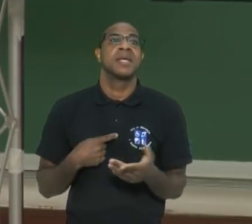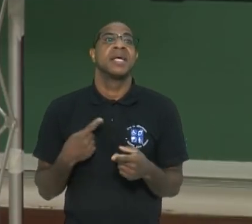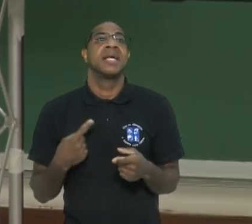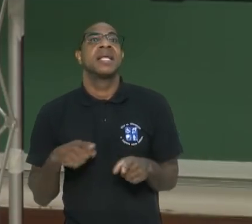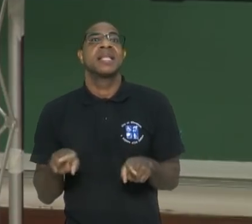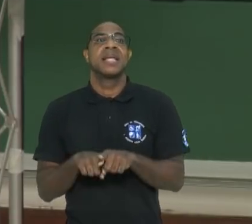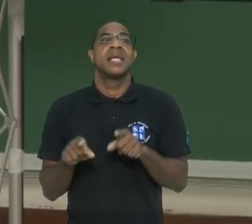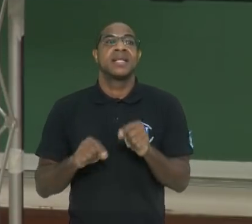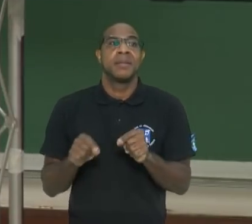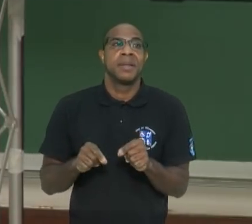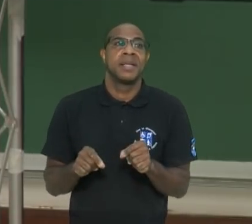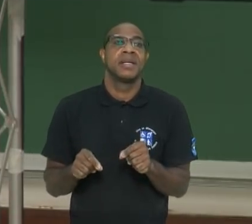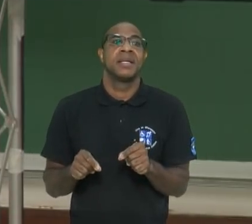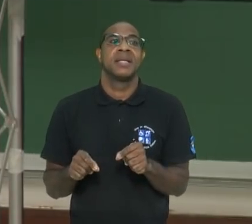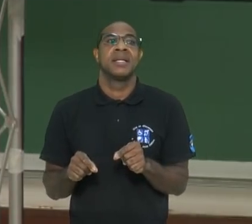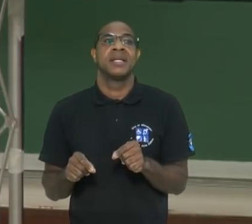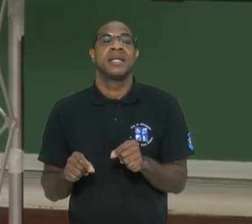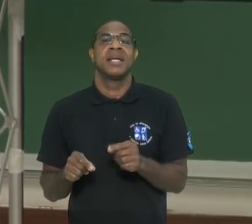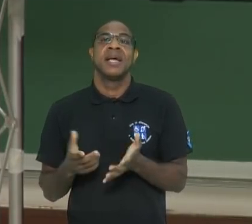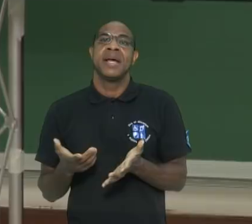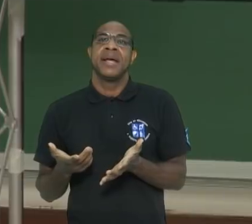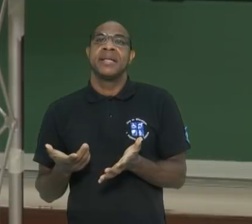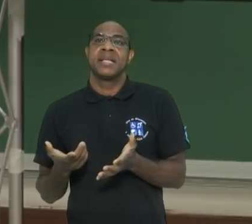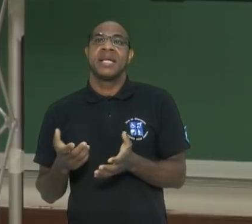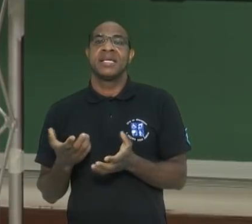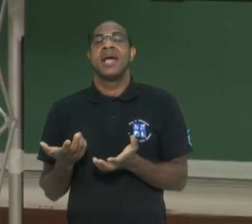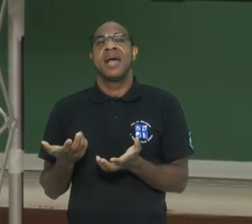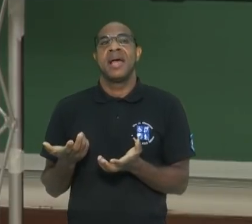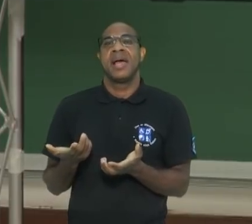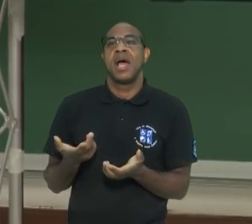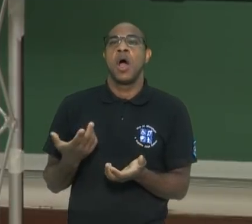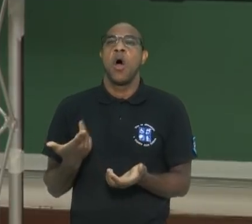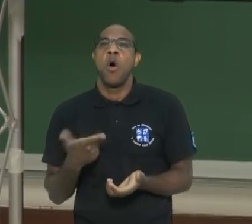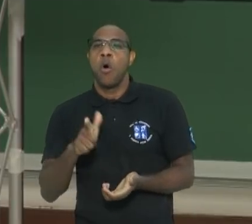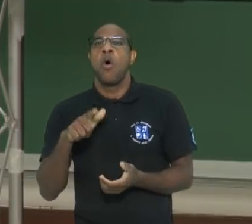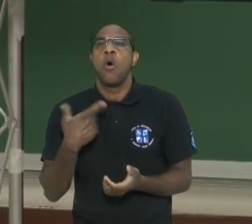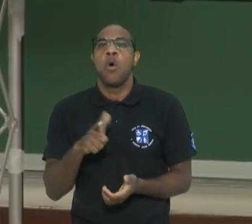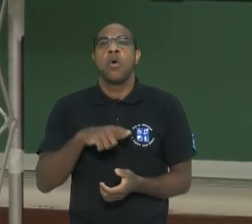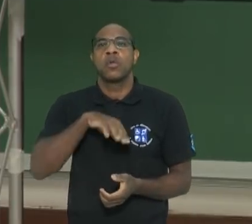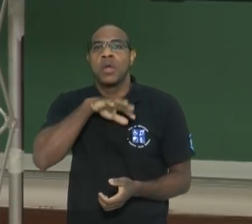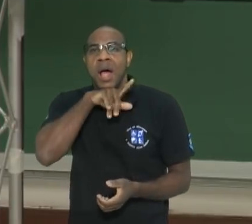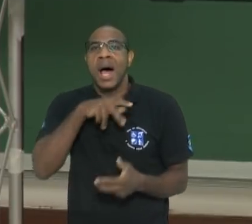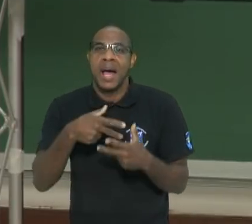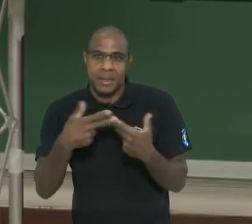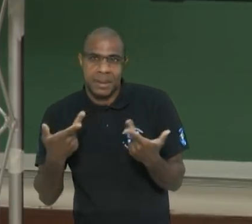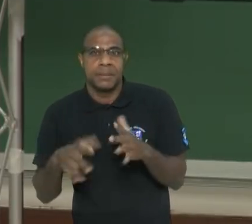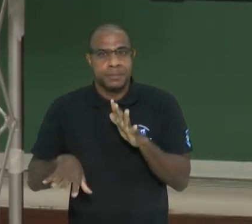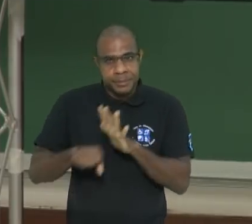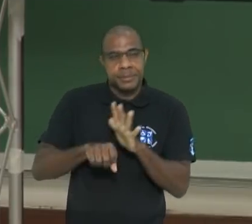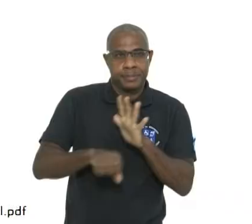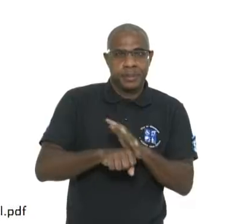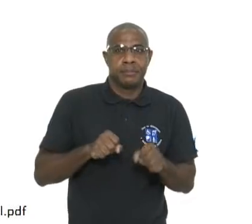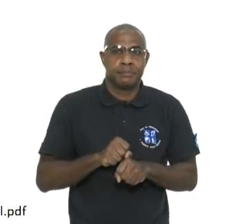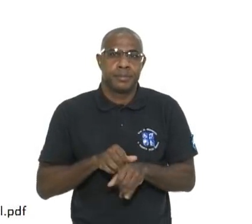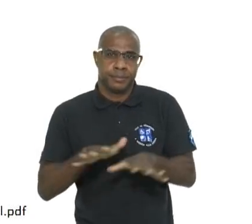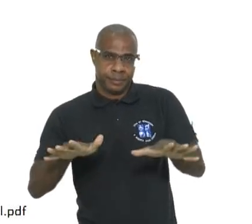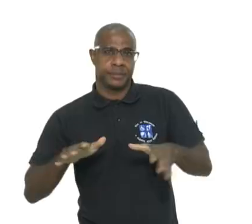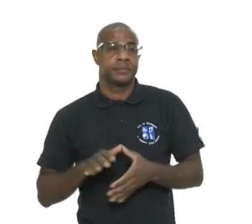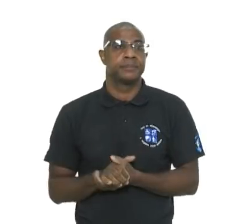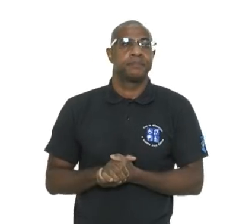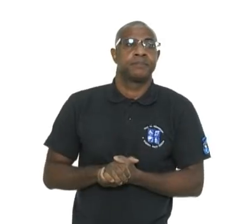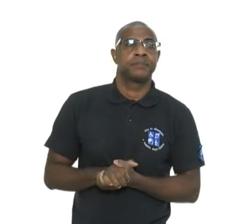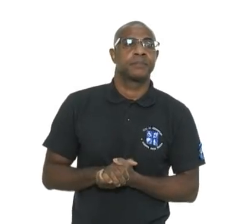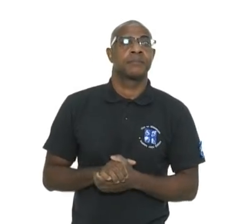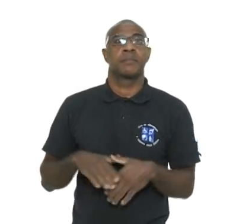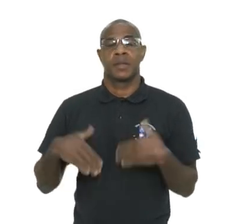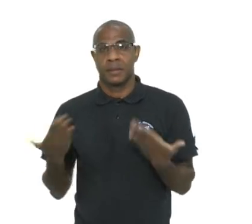roedores, em gambás, que é muito comum nas regiões urbanas e espalhado pelo Paraná inteiro também nas regiões rurais.